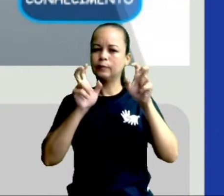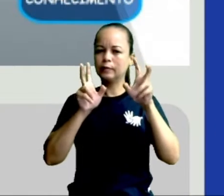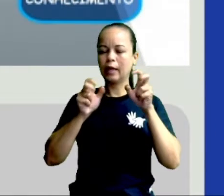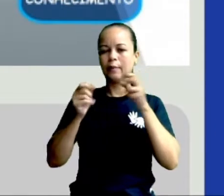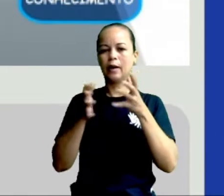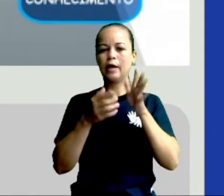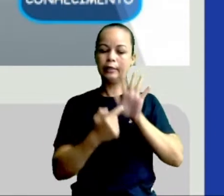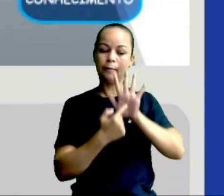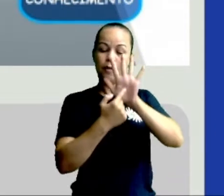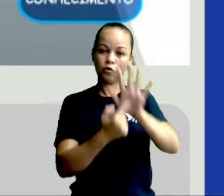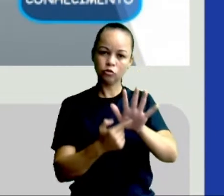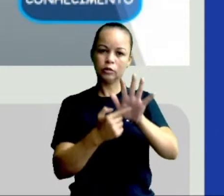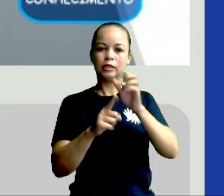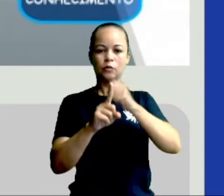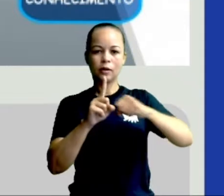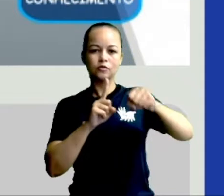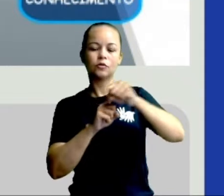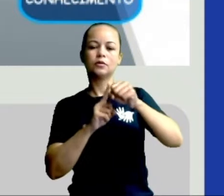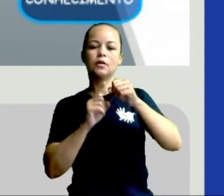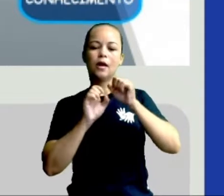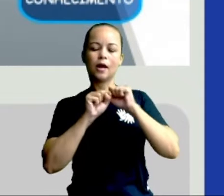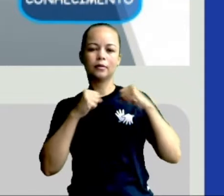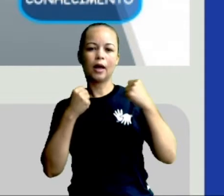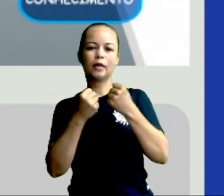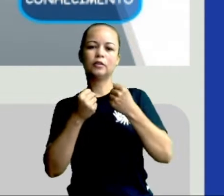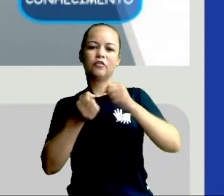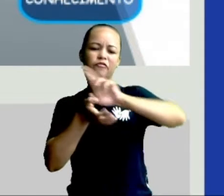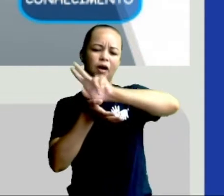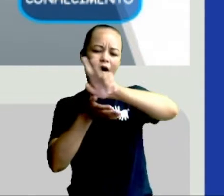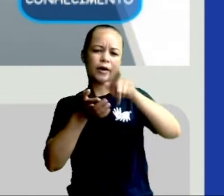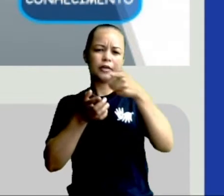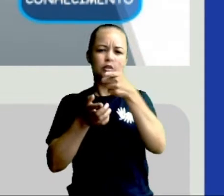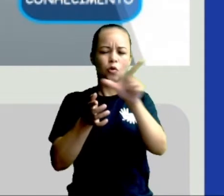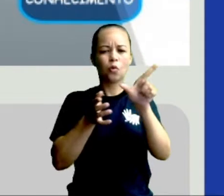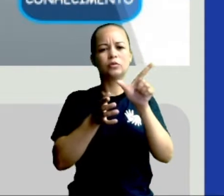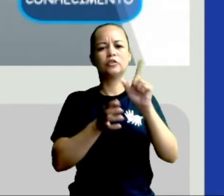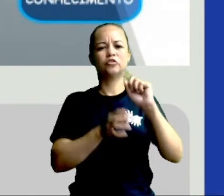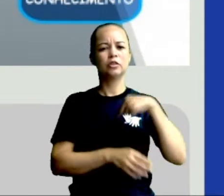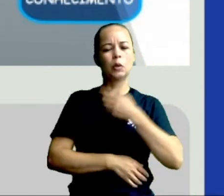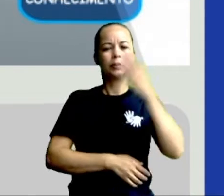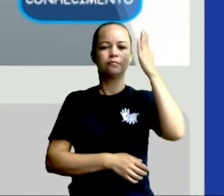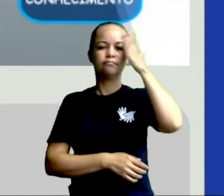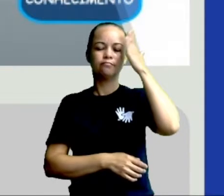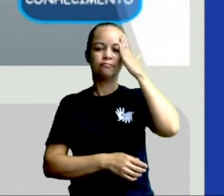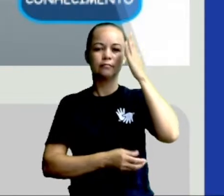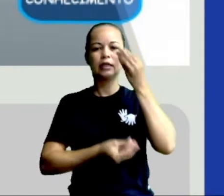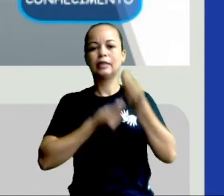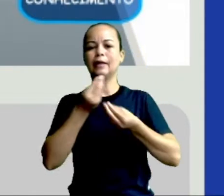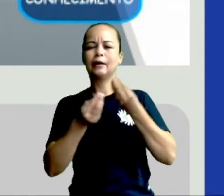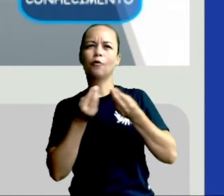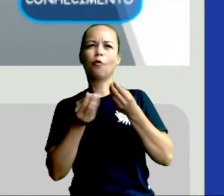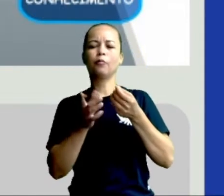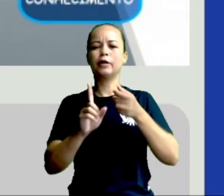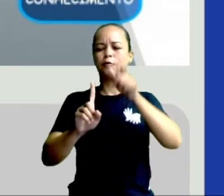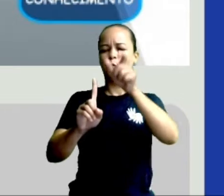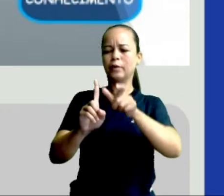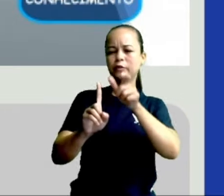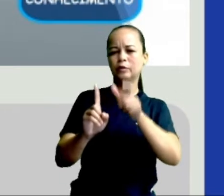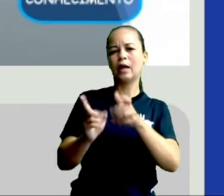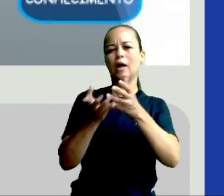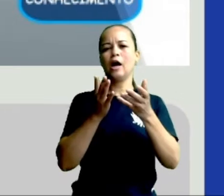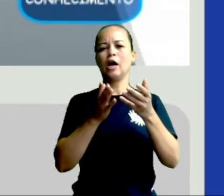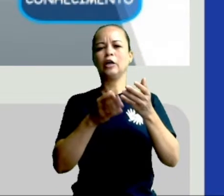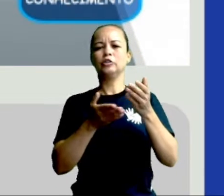para a sociedade outras perspectivas da gente compreender um personagem, um